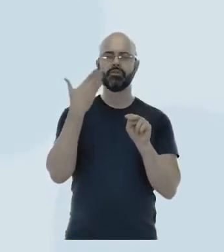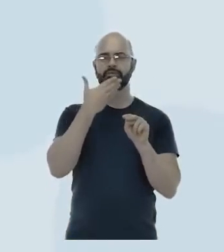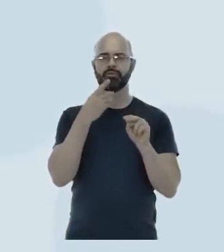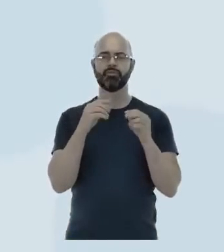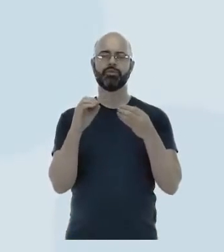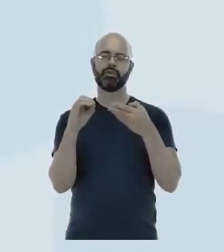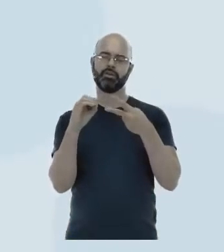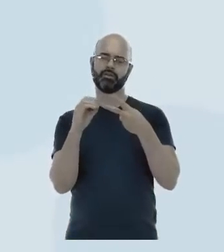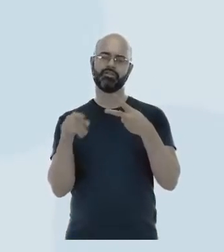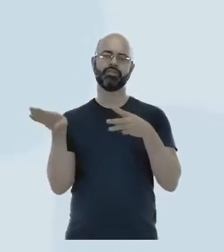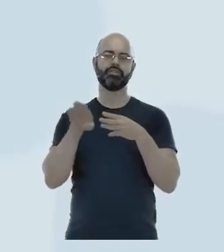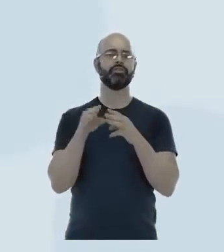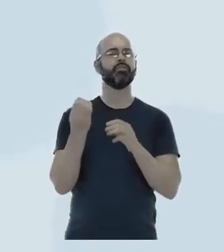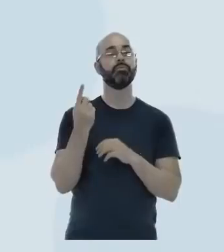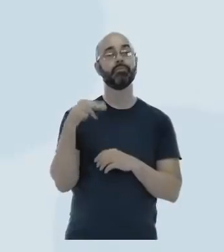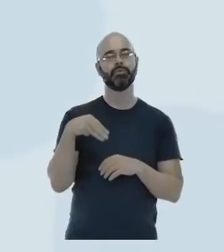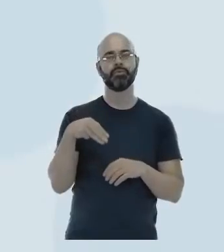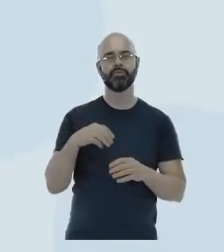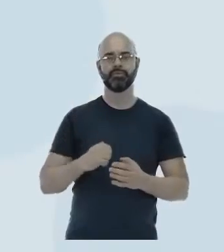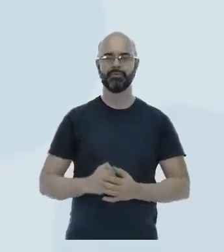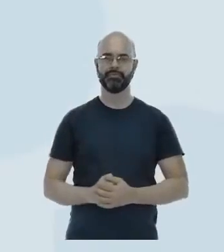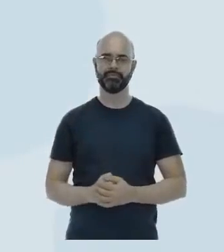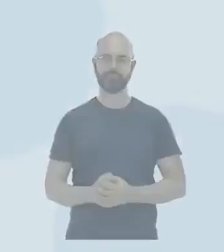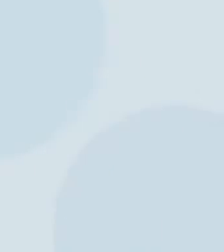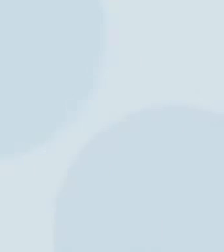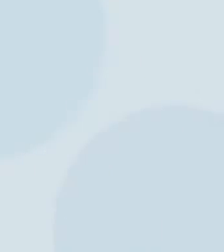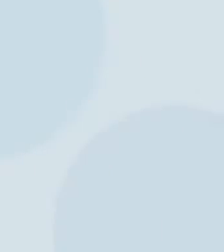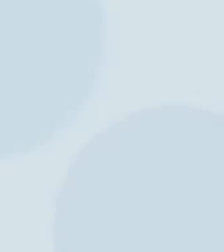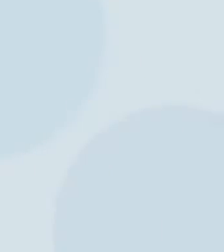um minutinho para você.